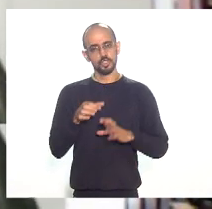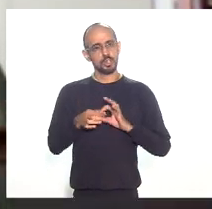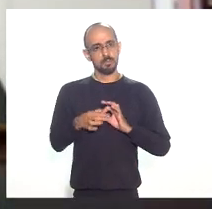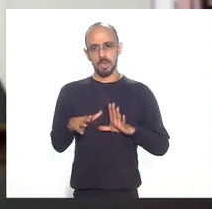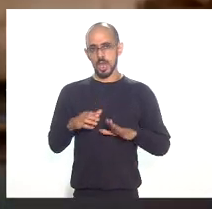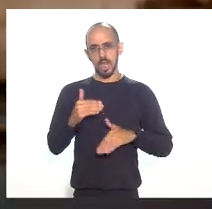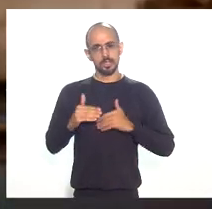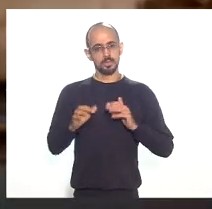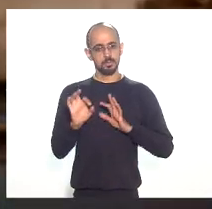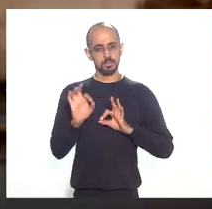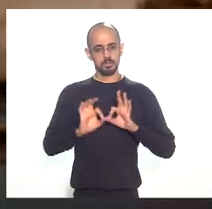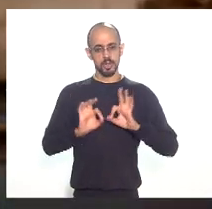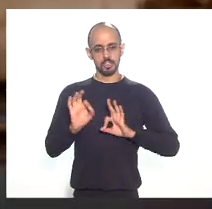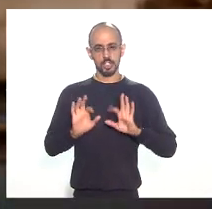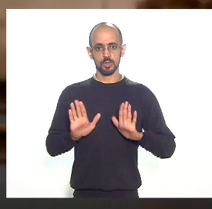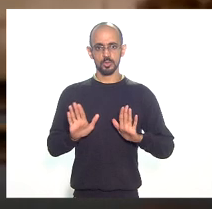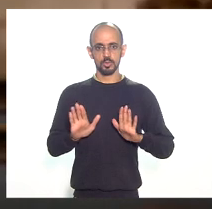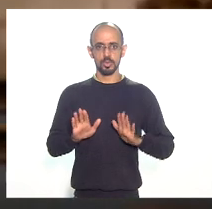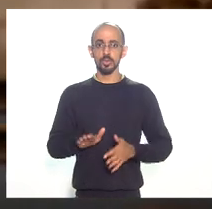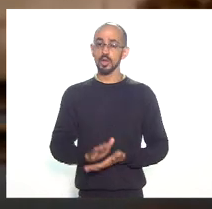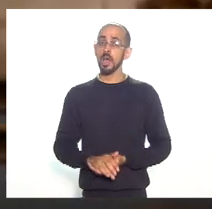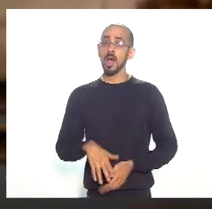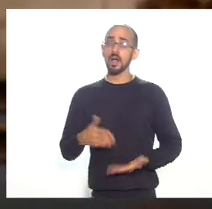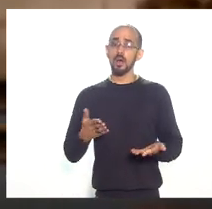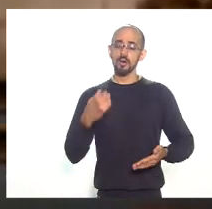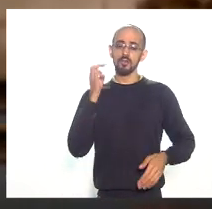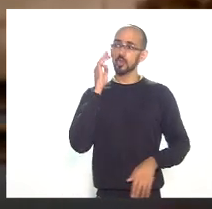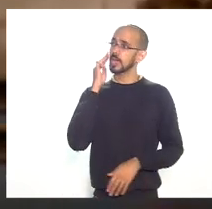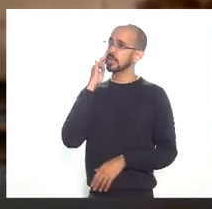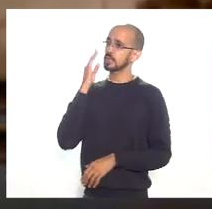Próximo deputado escrito, deputado Valdéio Carneiro.